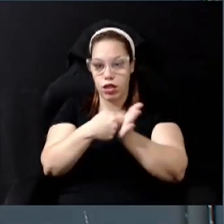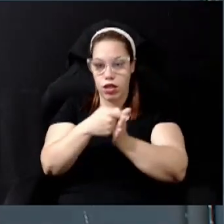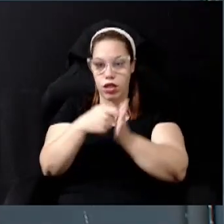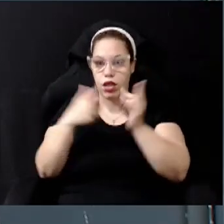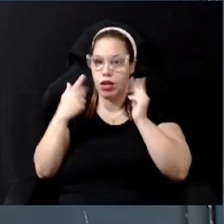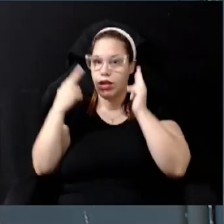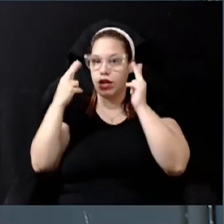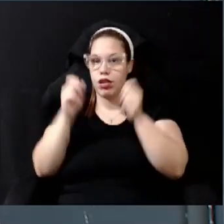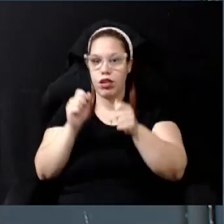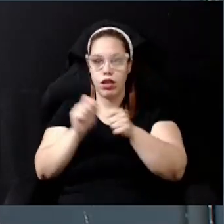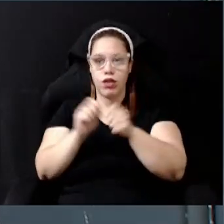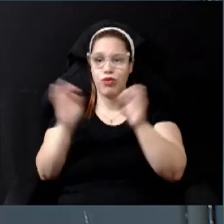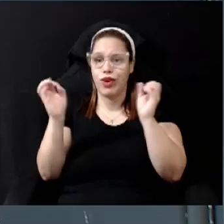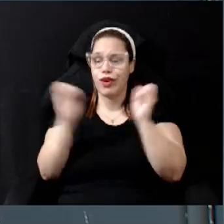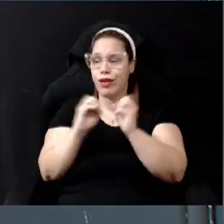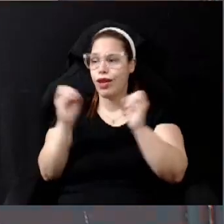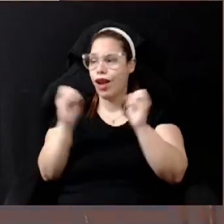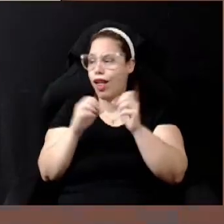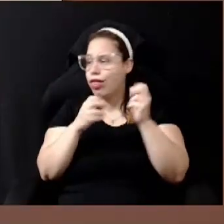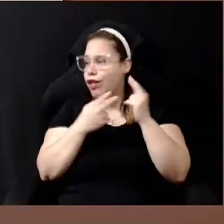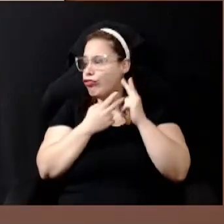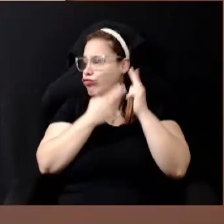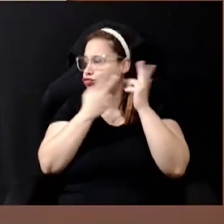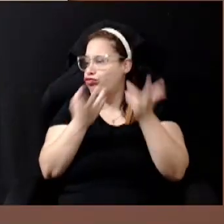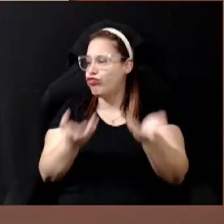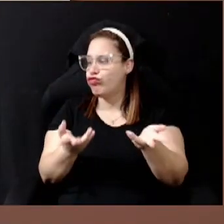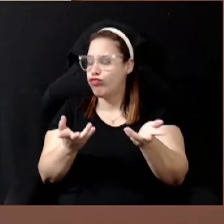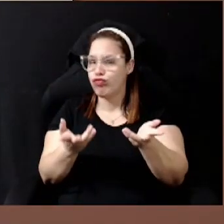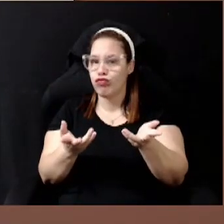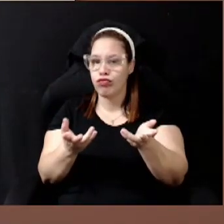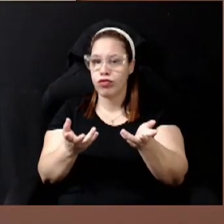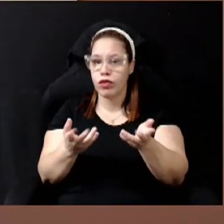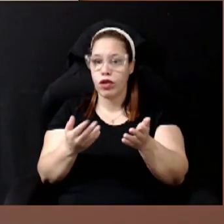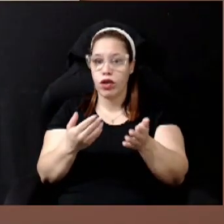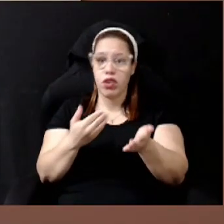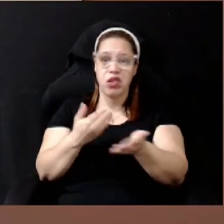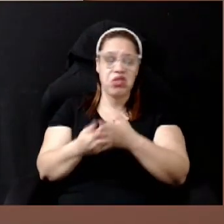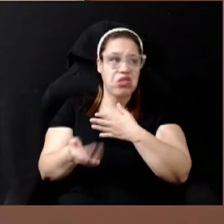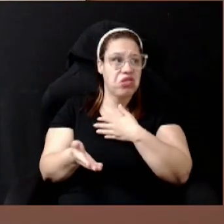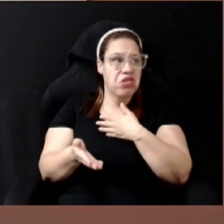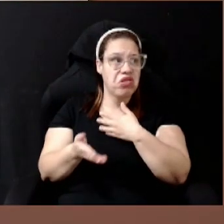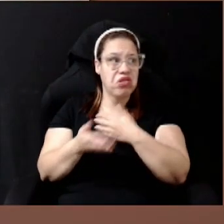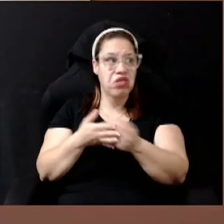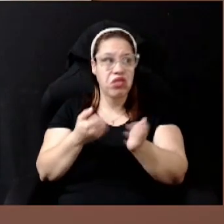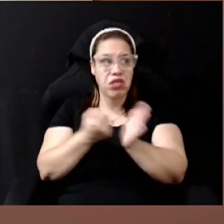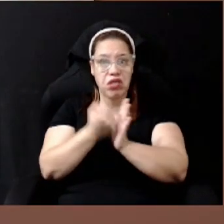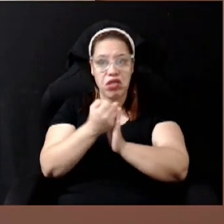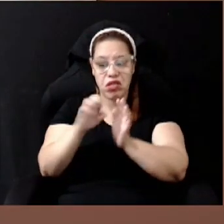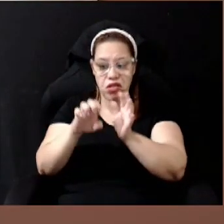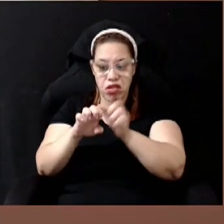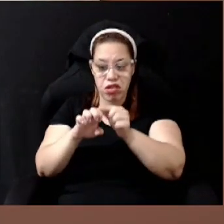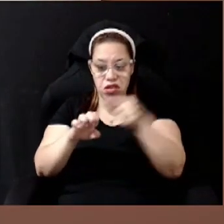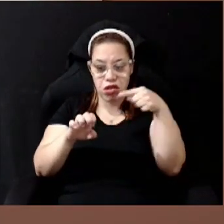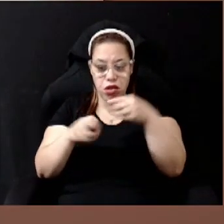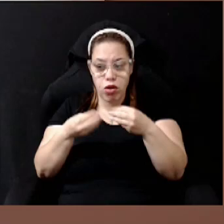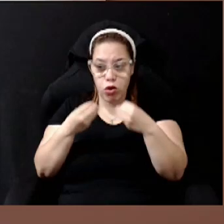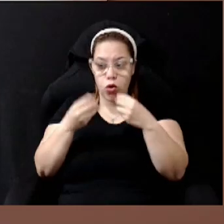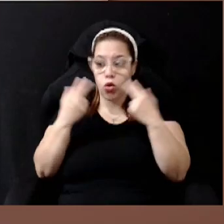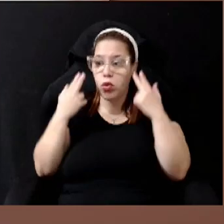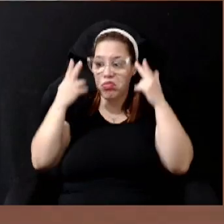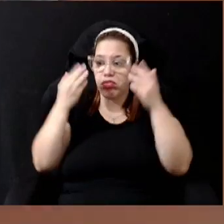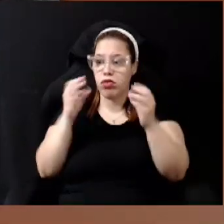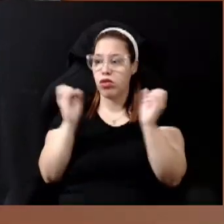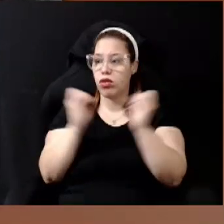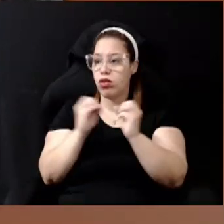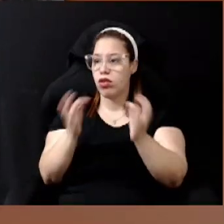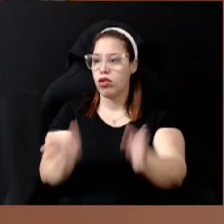de cabeleireiro. Então, para mim não faz sentido eu ser registrada no meio como cabeleireira, sendo que eu não faço nada. A minha profissão